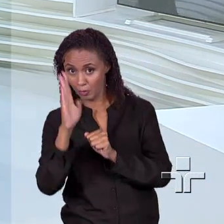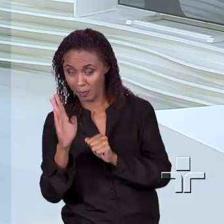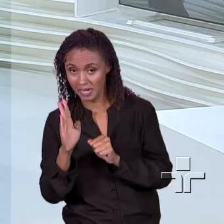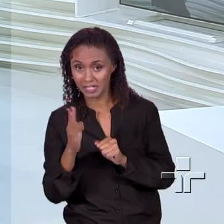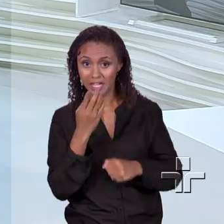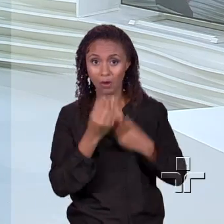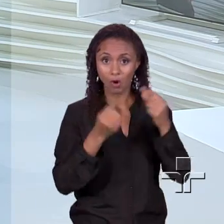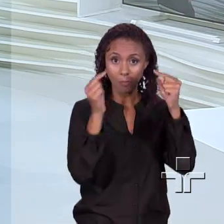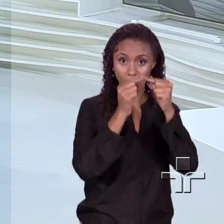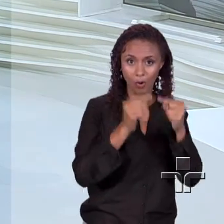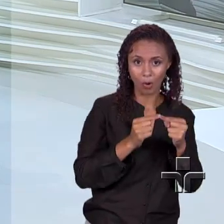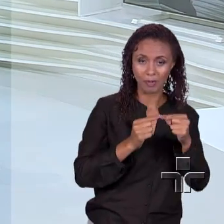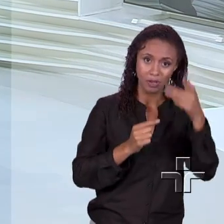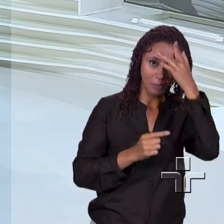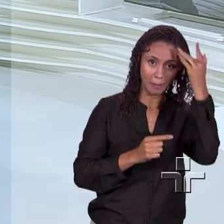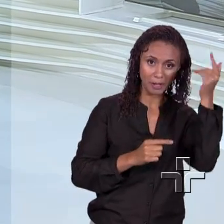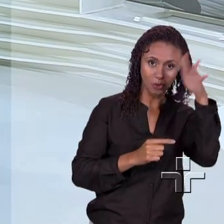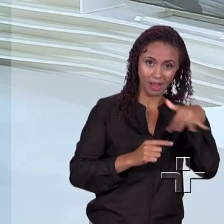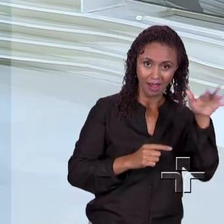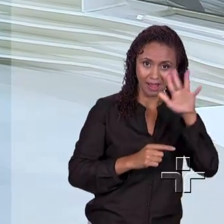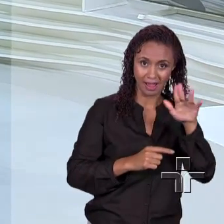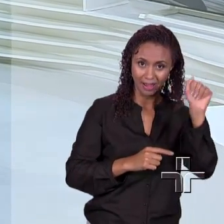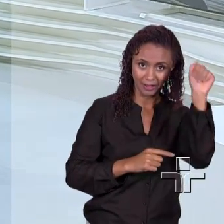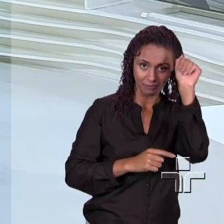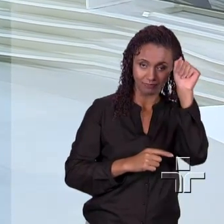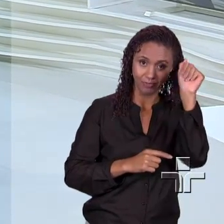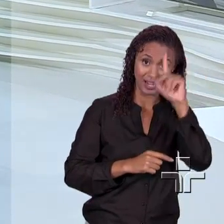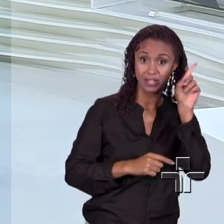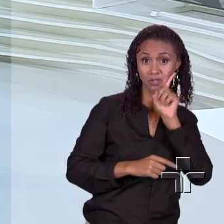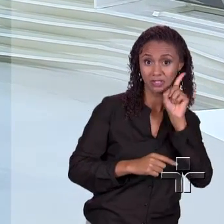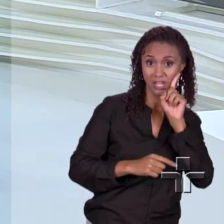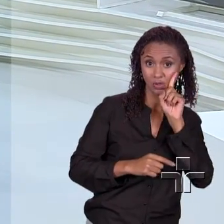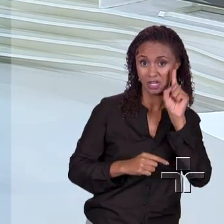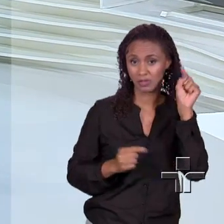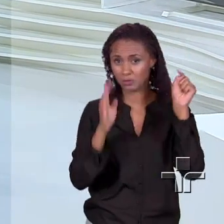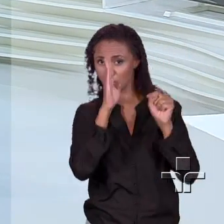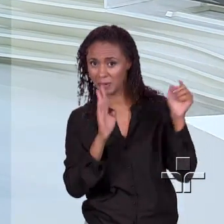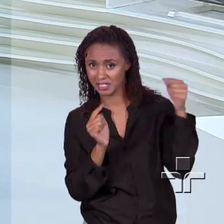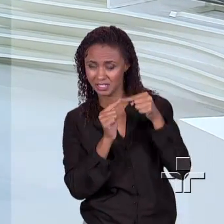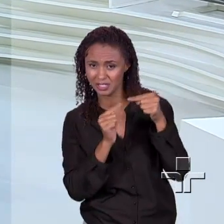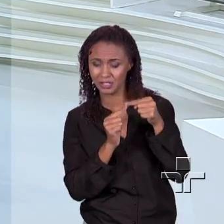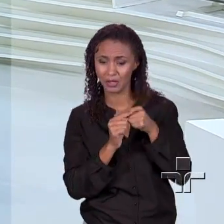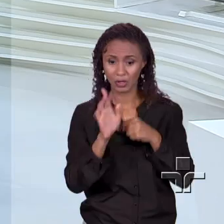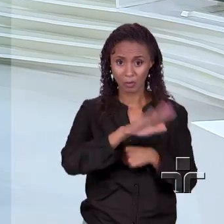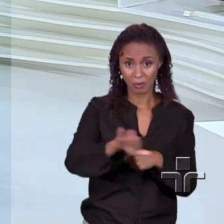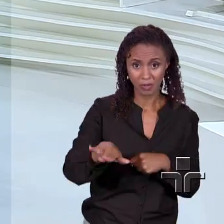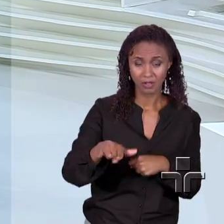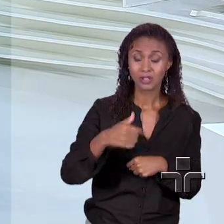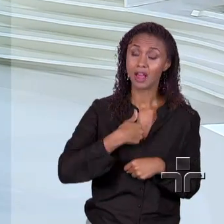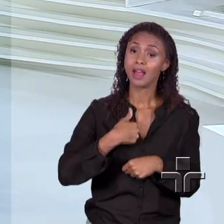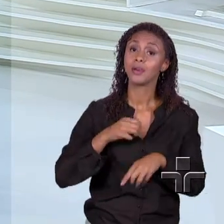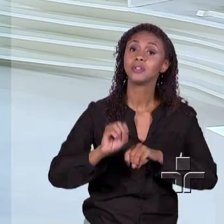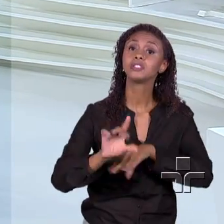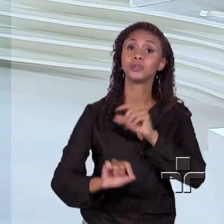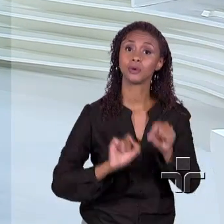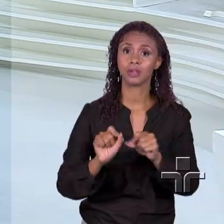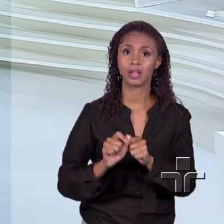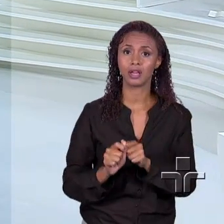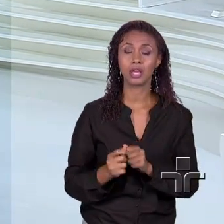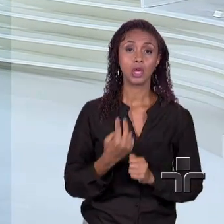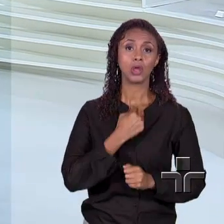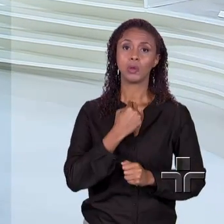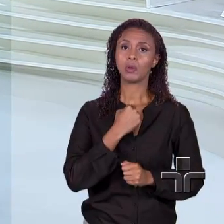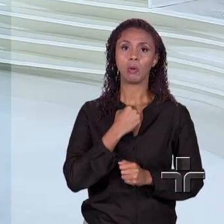acadêmico norte-americano que estuda o Brasil, qual é o nosso papel. E uma coisa que ensino aos meus alunos, que nós temos que ter um relacionamento não